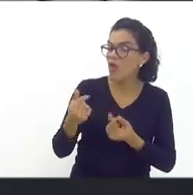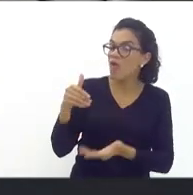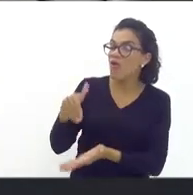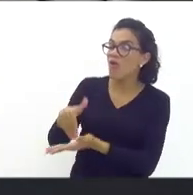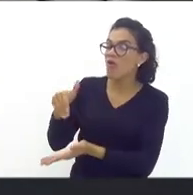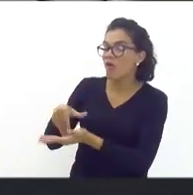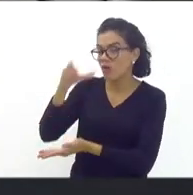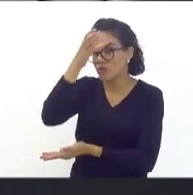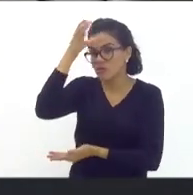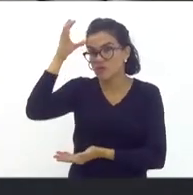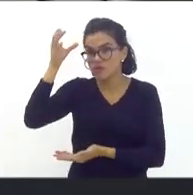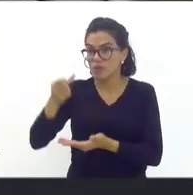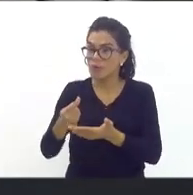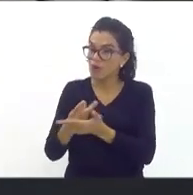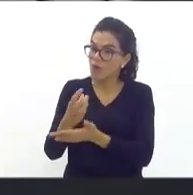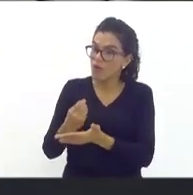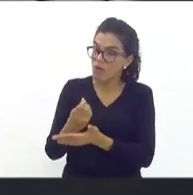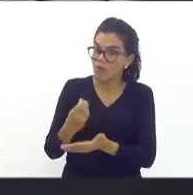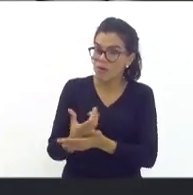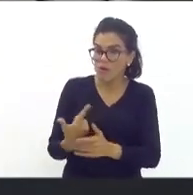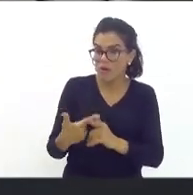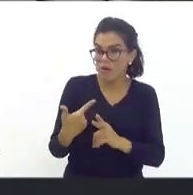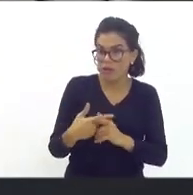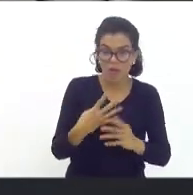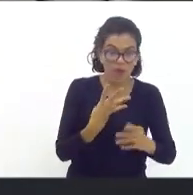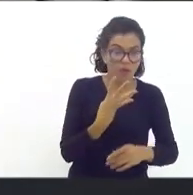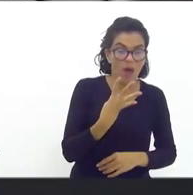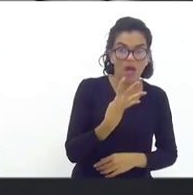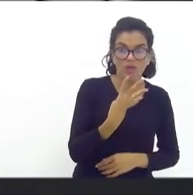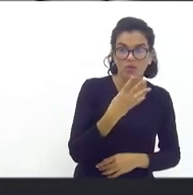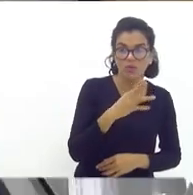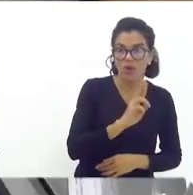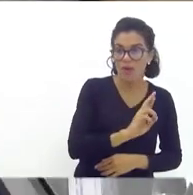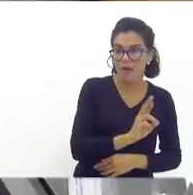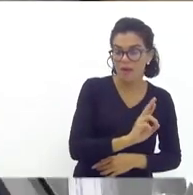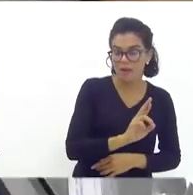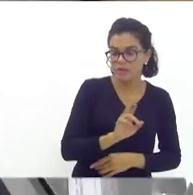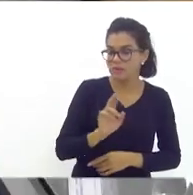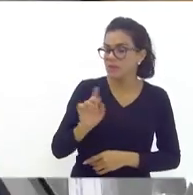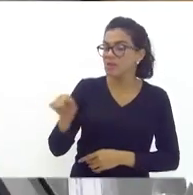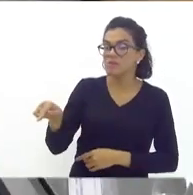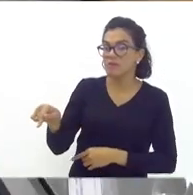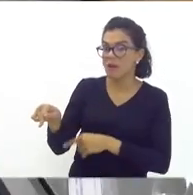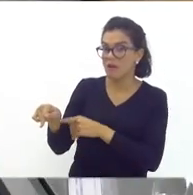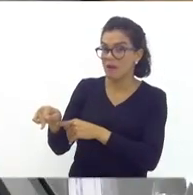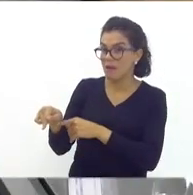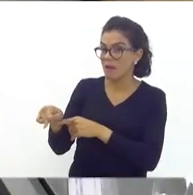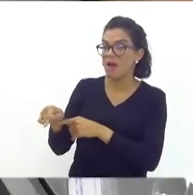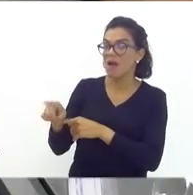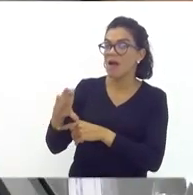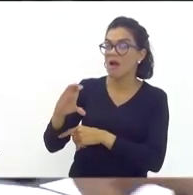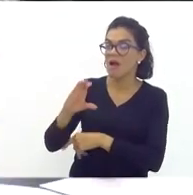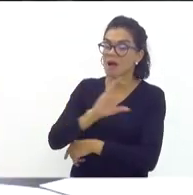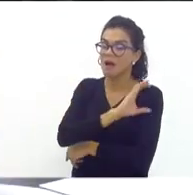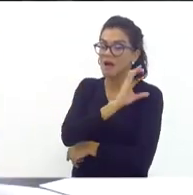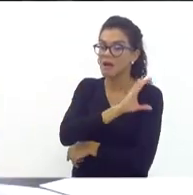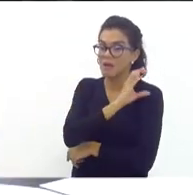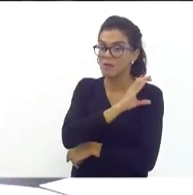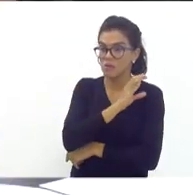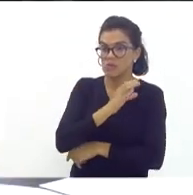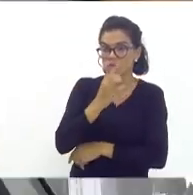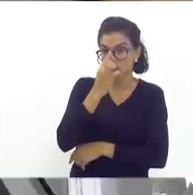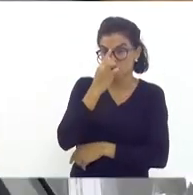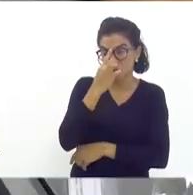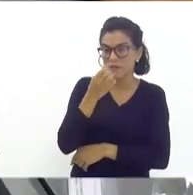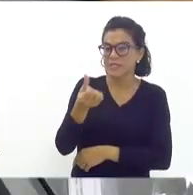diferente de preço absurdo né porque aqui tá r$ 4 e pouco né chega lá em Campos né em várias regiões